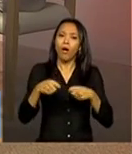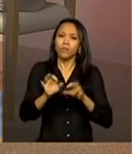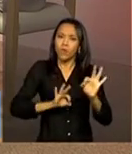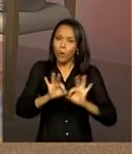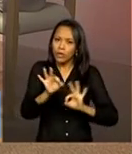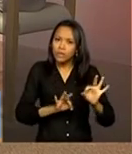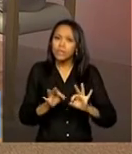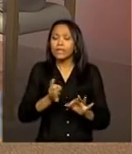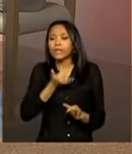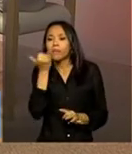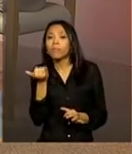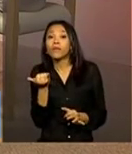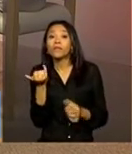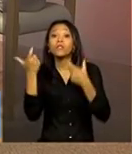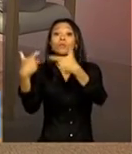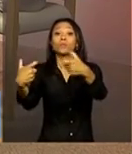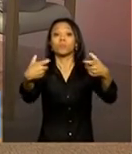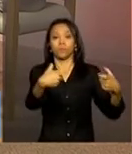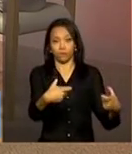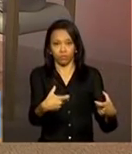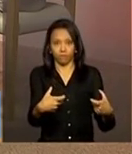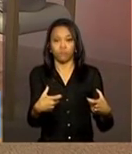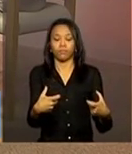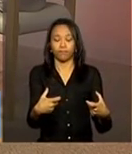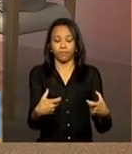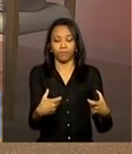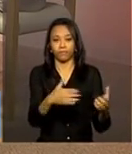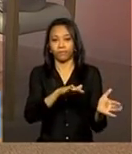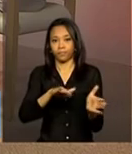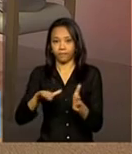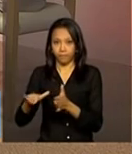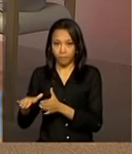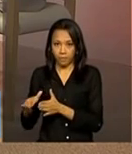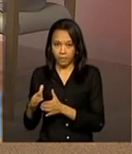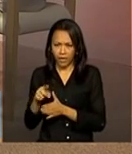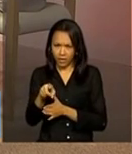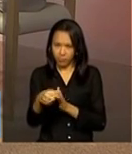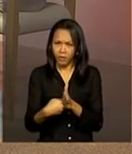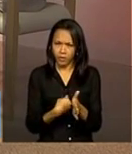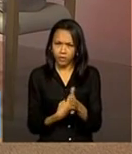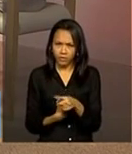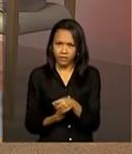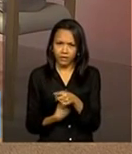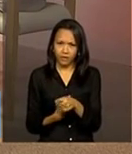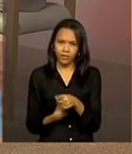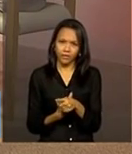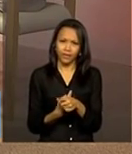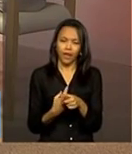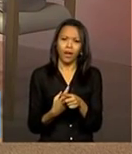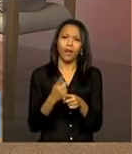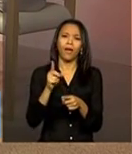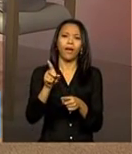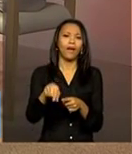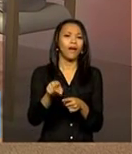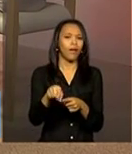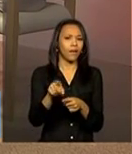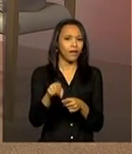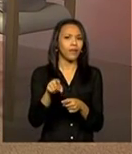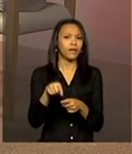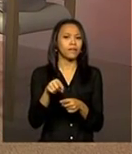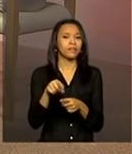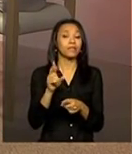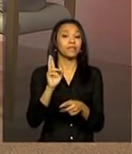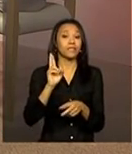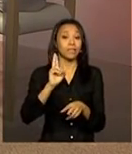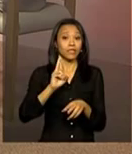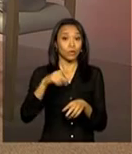especifidade da das localidades essa essa pergunta certamente decorre da da carga horária